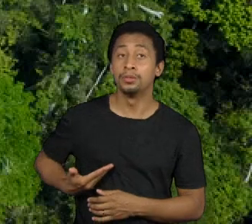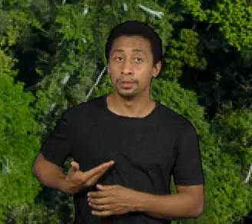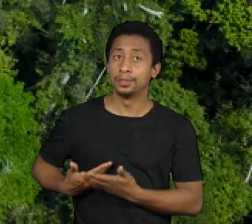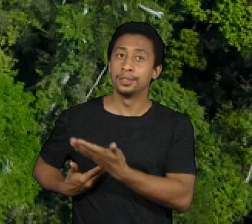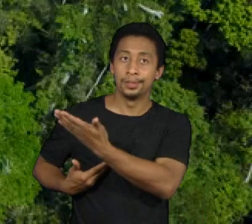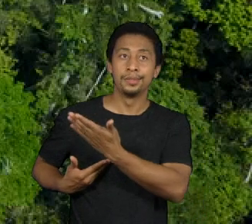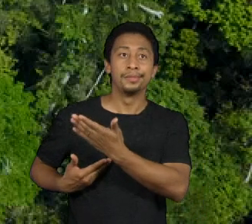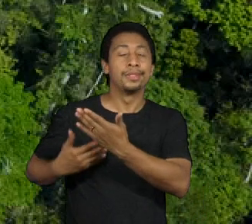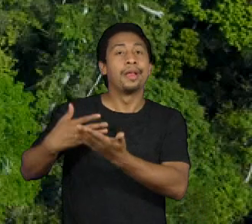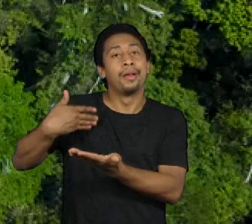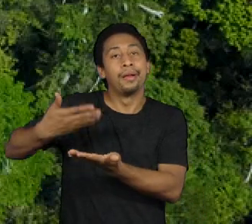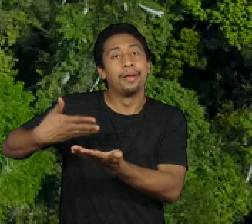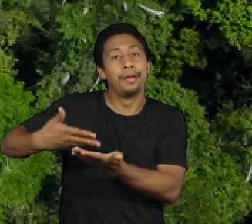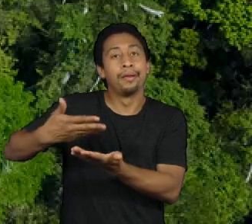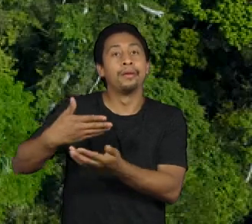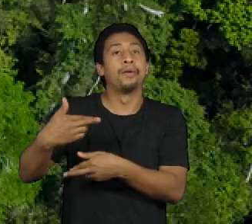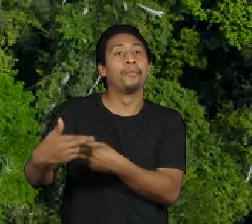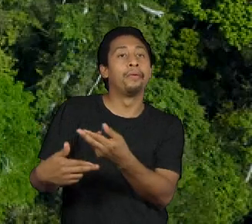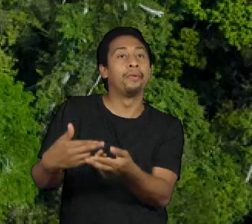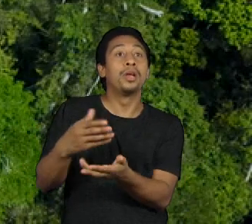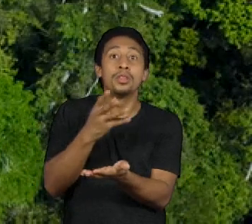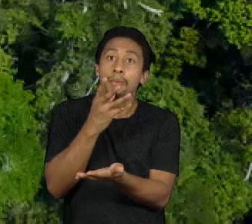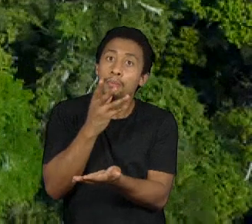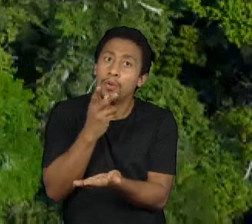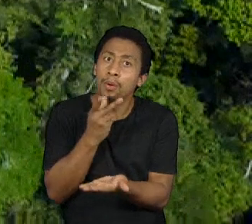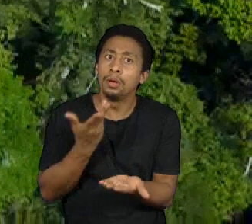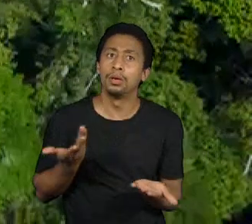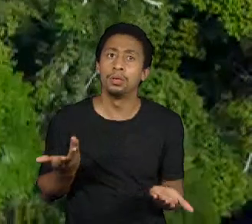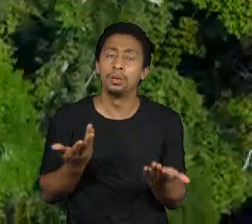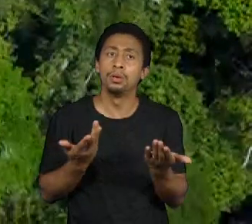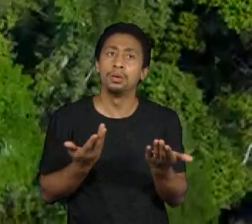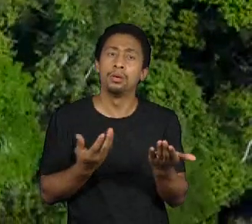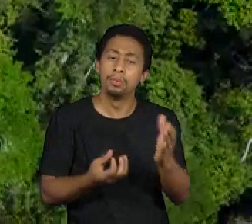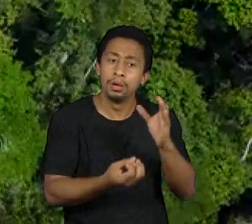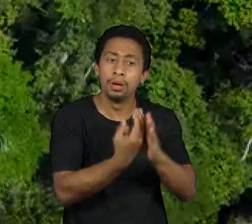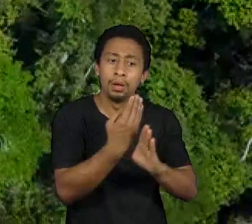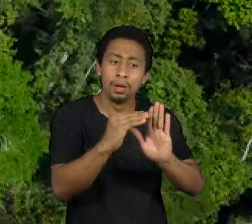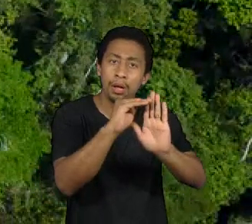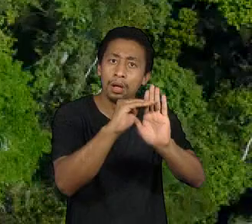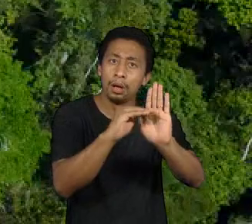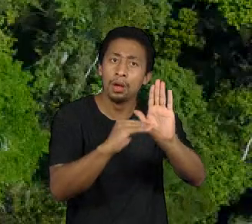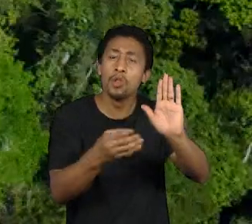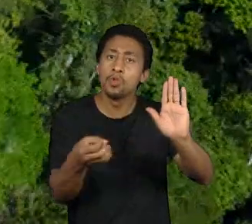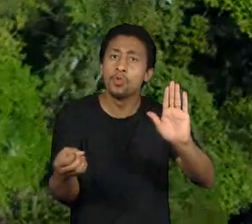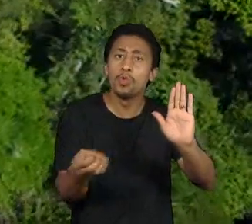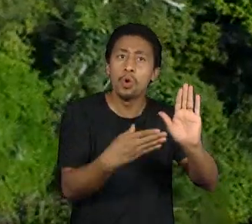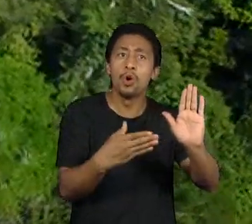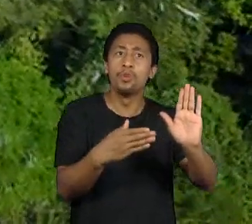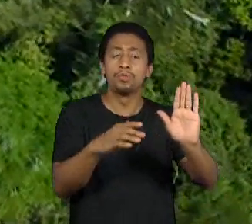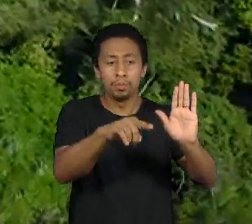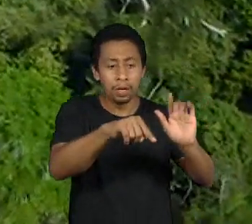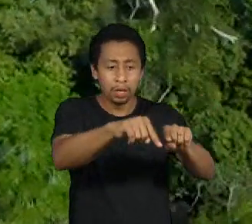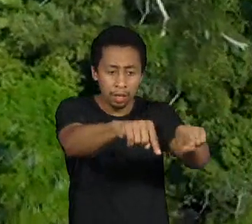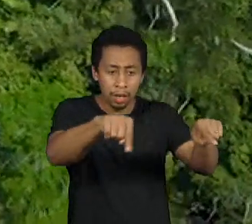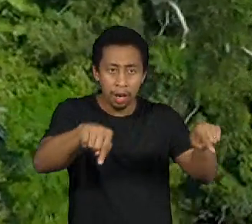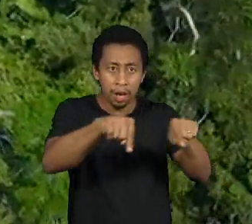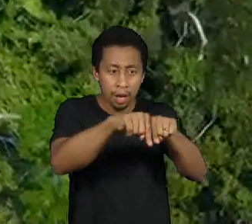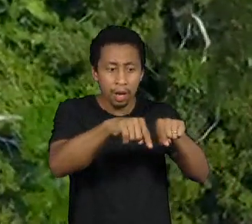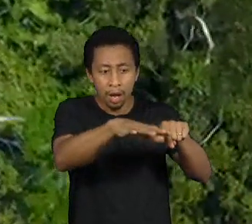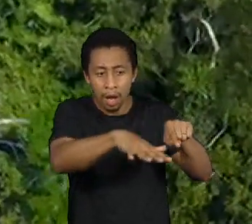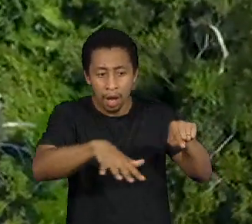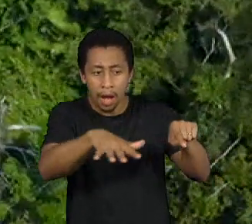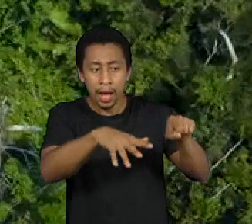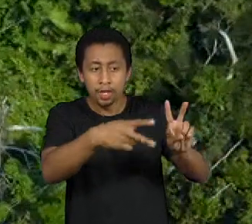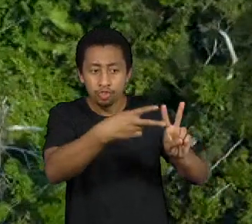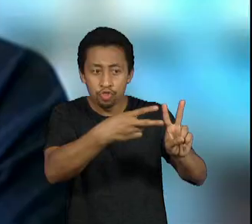a tomar as decisões da renovação, né, do reconhecimento dos territórios que são destinados a